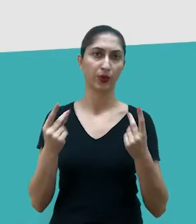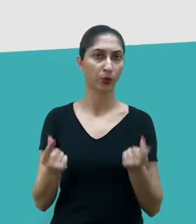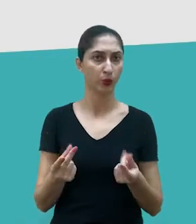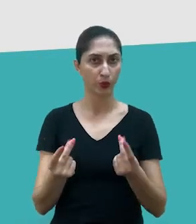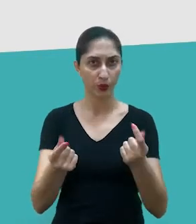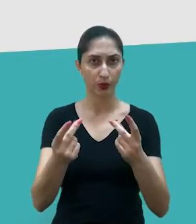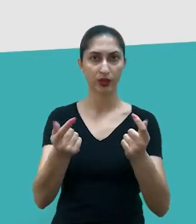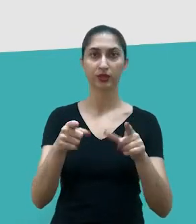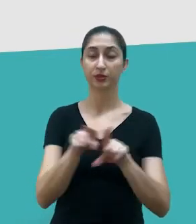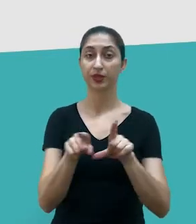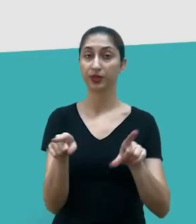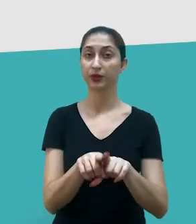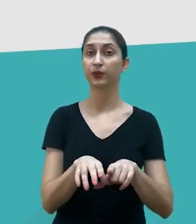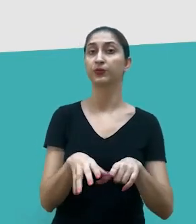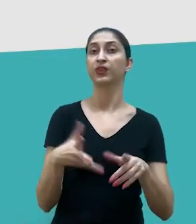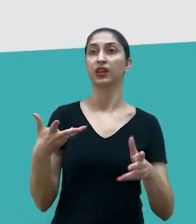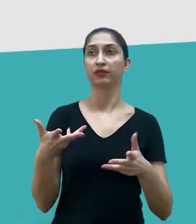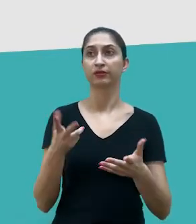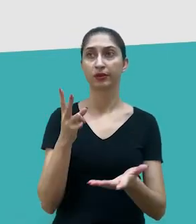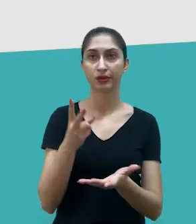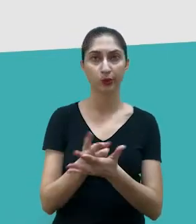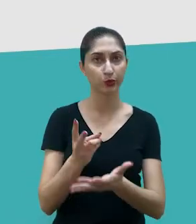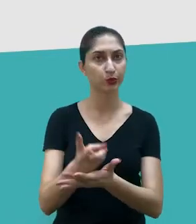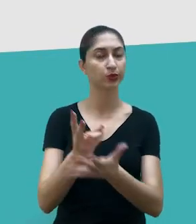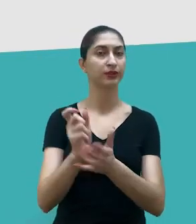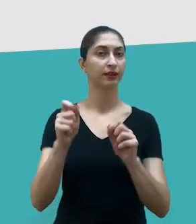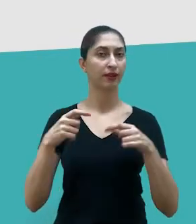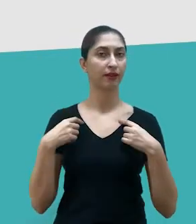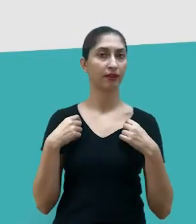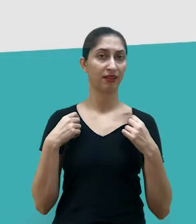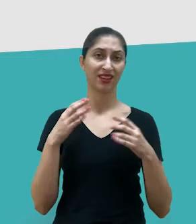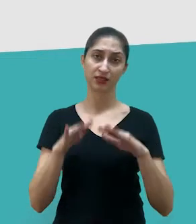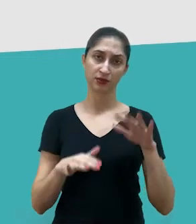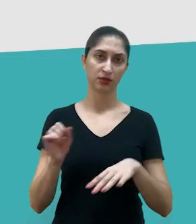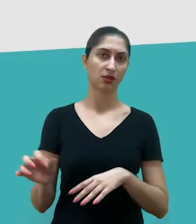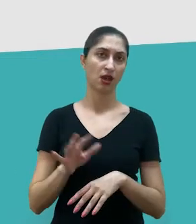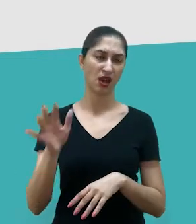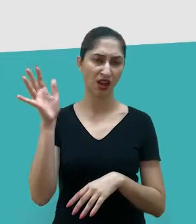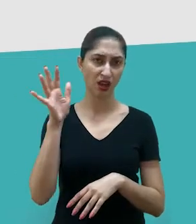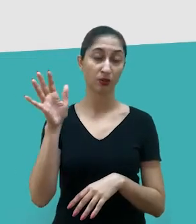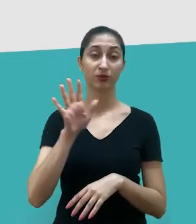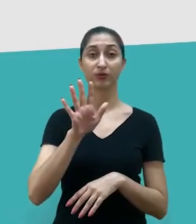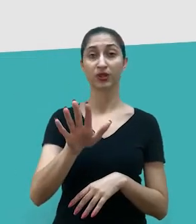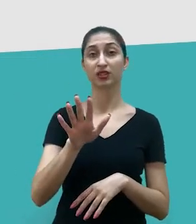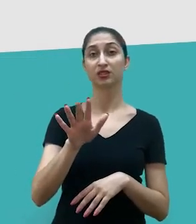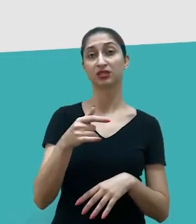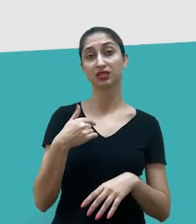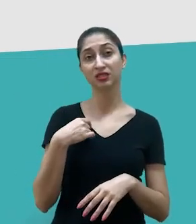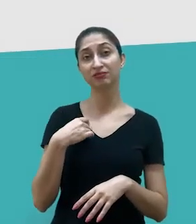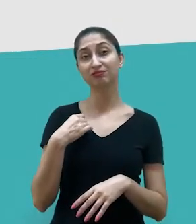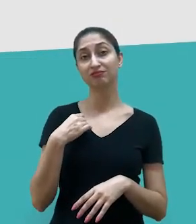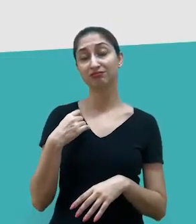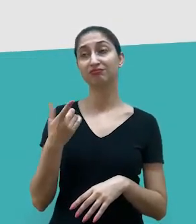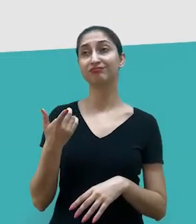peças que são de melhor conservação, peças que pode até custar um pouquinho mais, mas que a vida útil